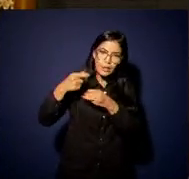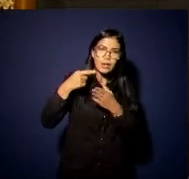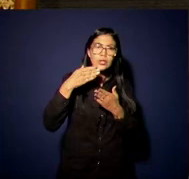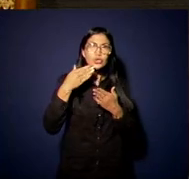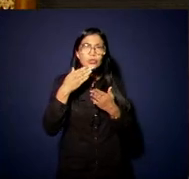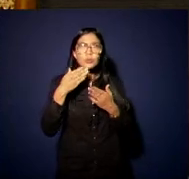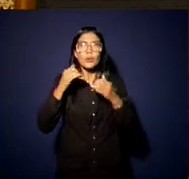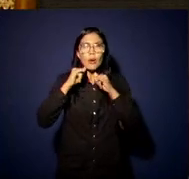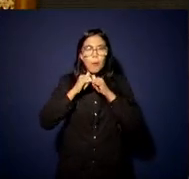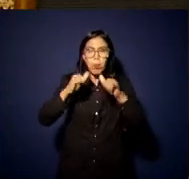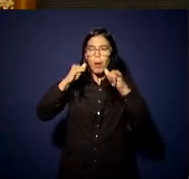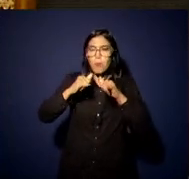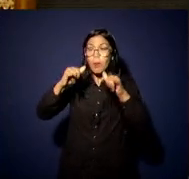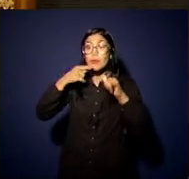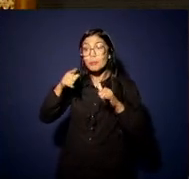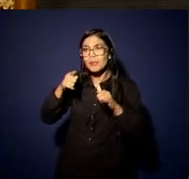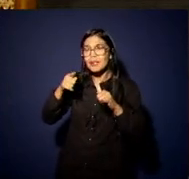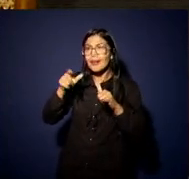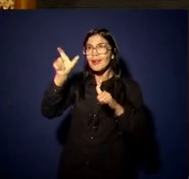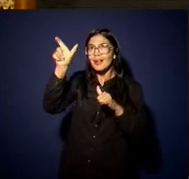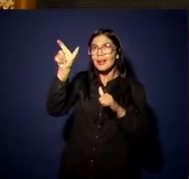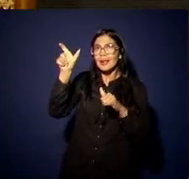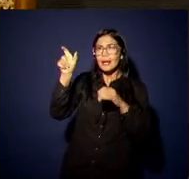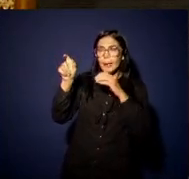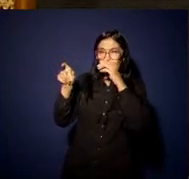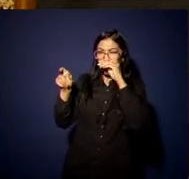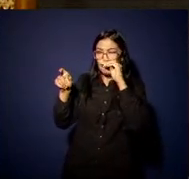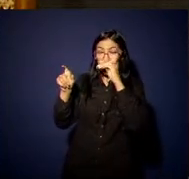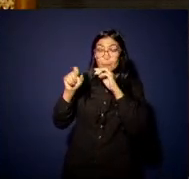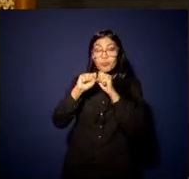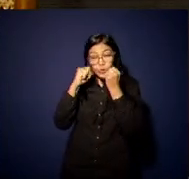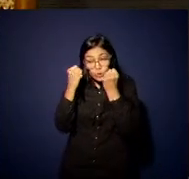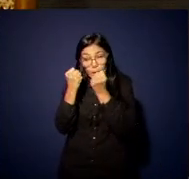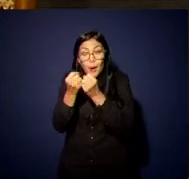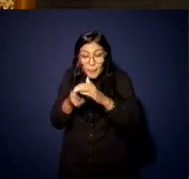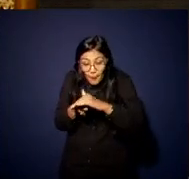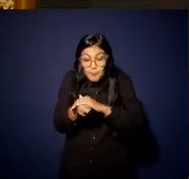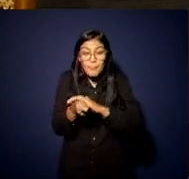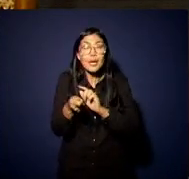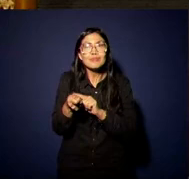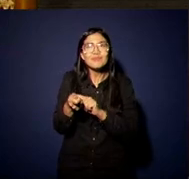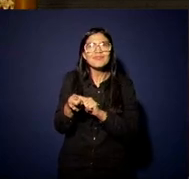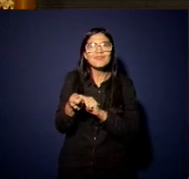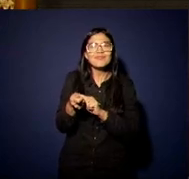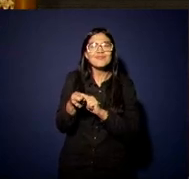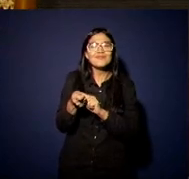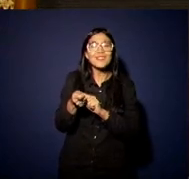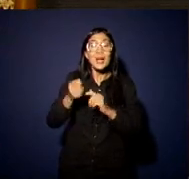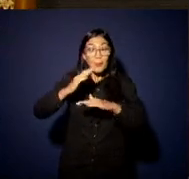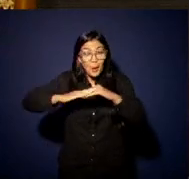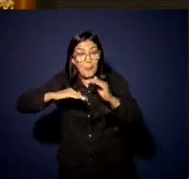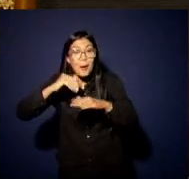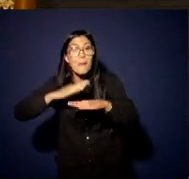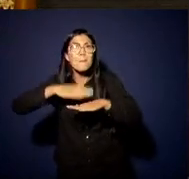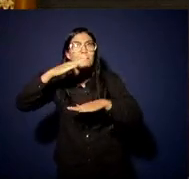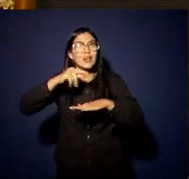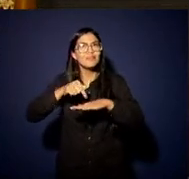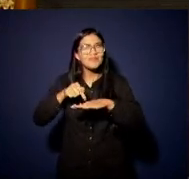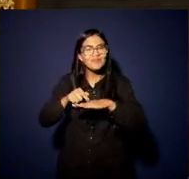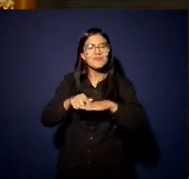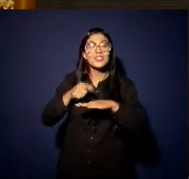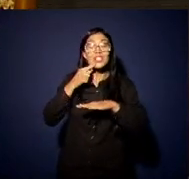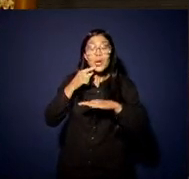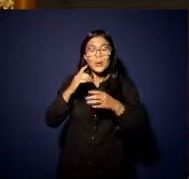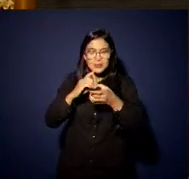capilaridade promovido pelos agentes de os assessores de investimentos antigos agentes autônomos esse papel é